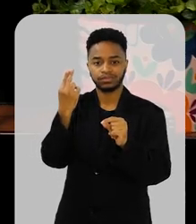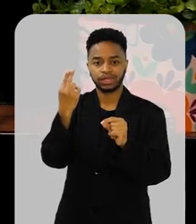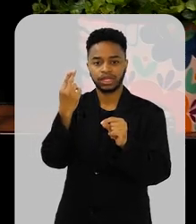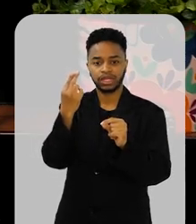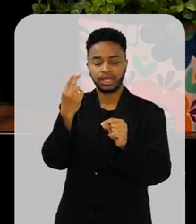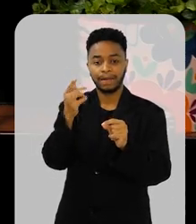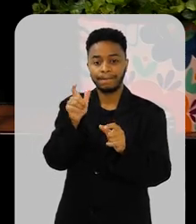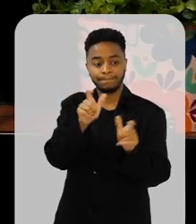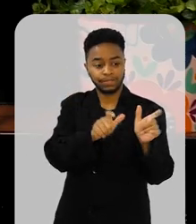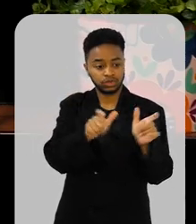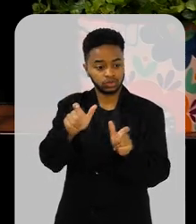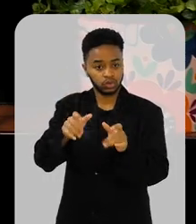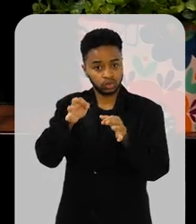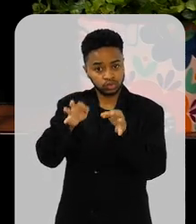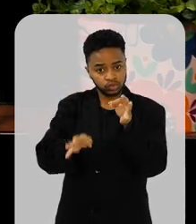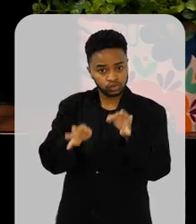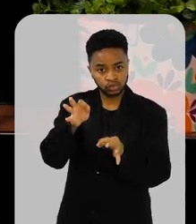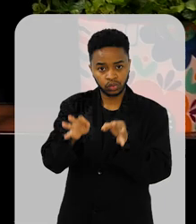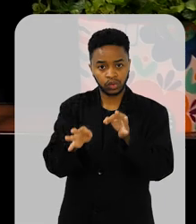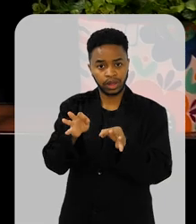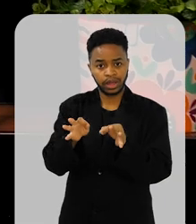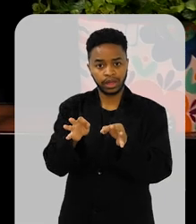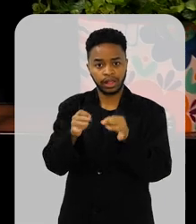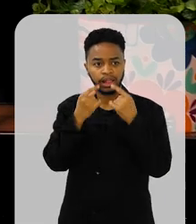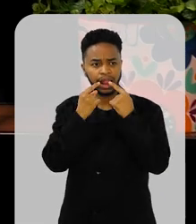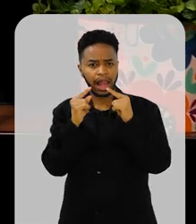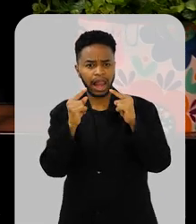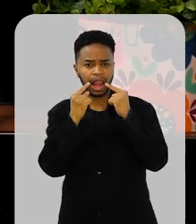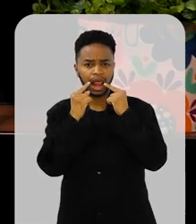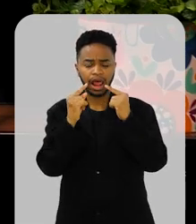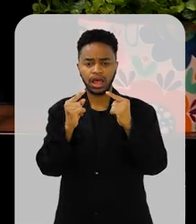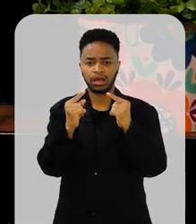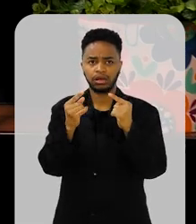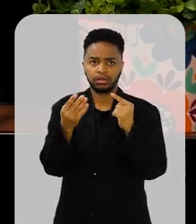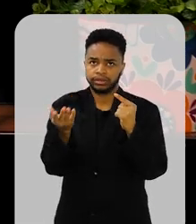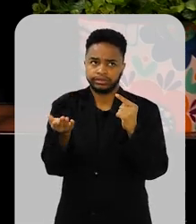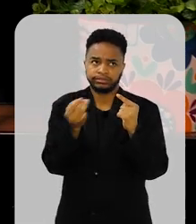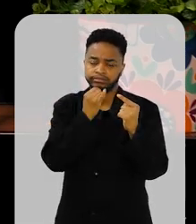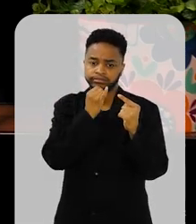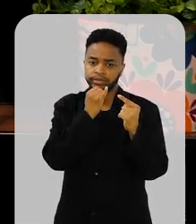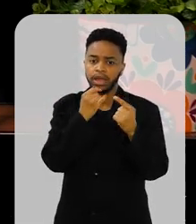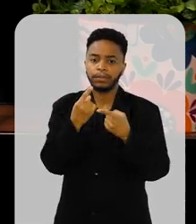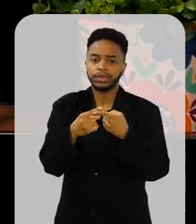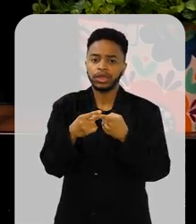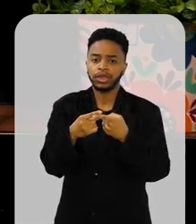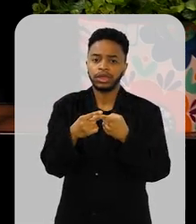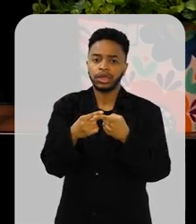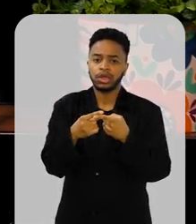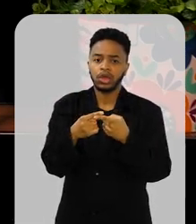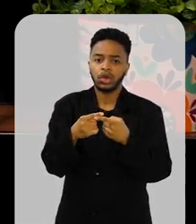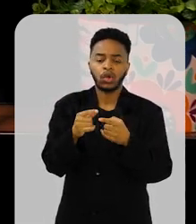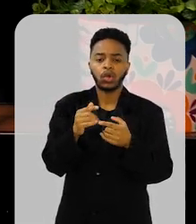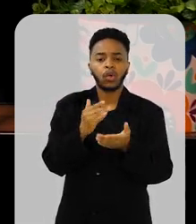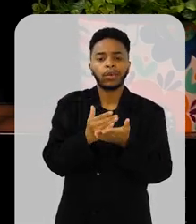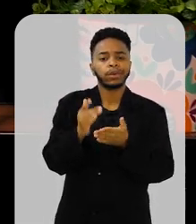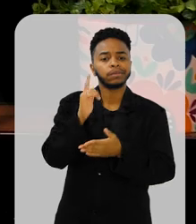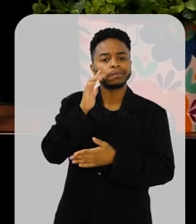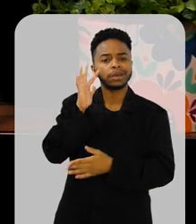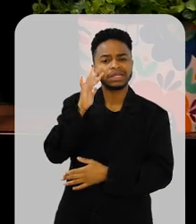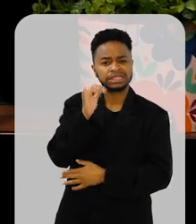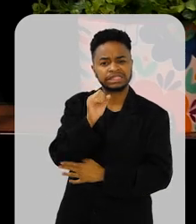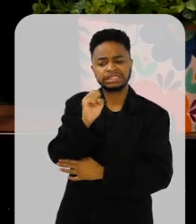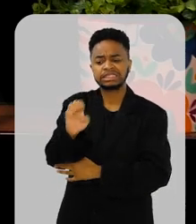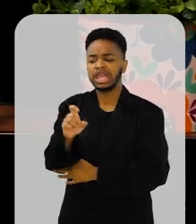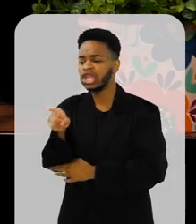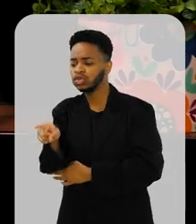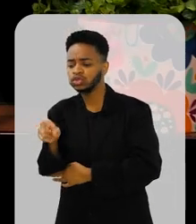o julgador, ele vai questionar se não... Né, que começam nos CIS. Se é isso